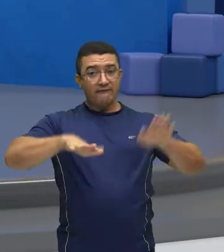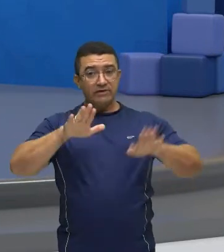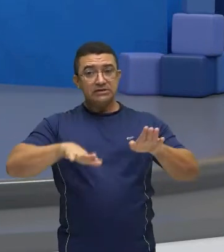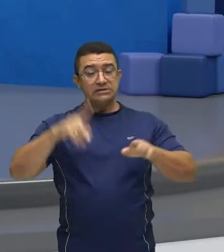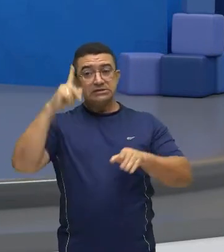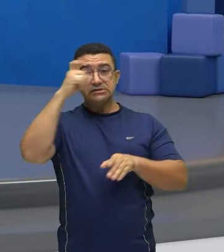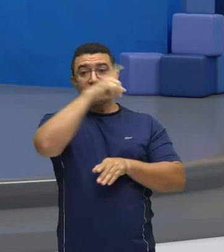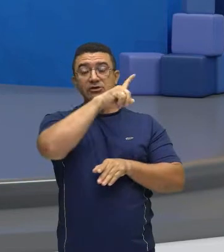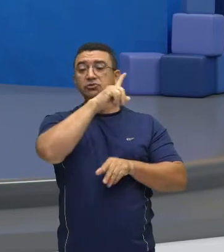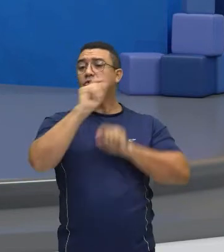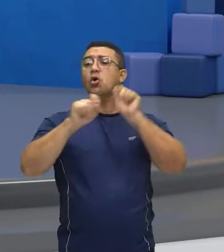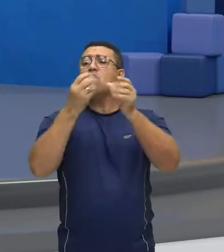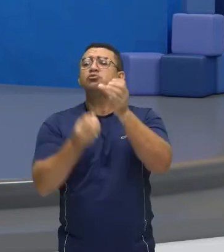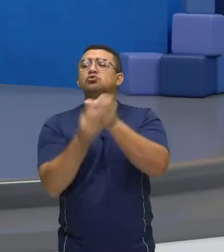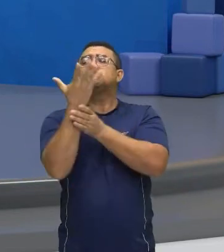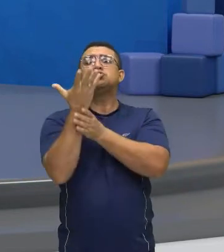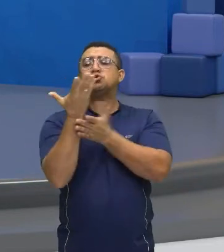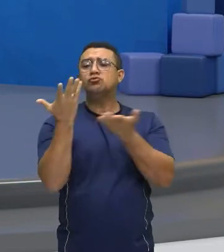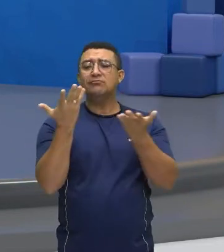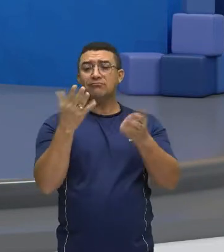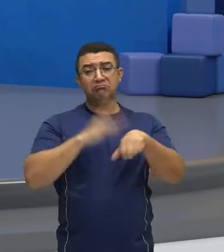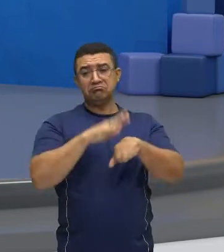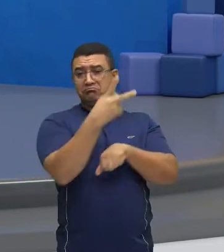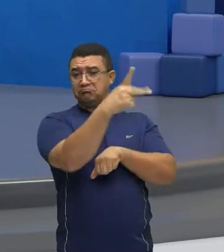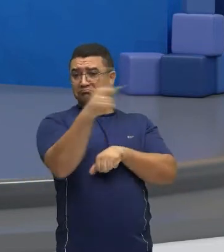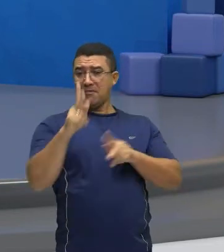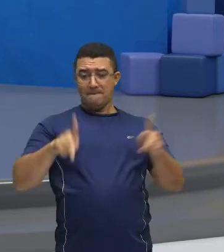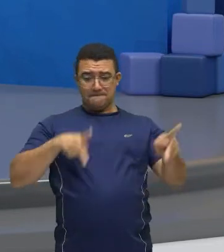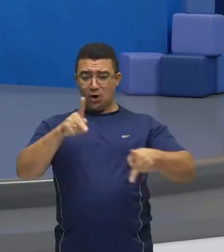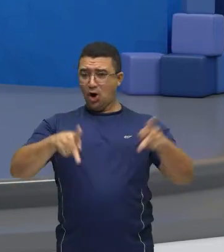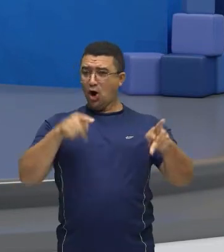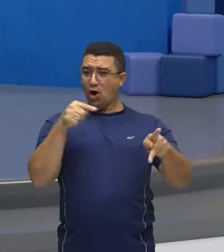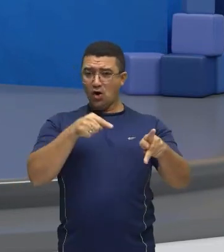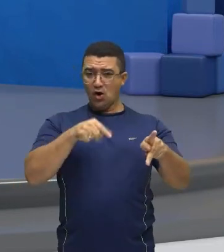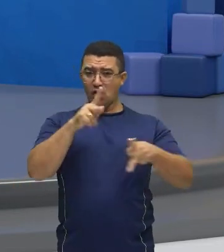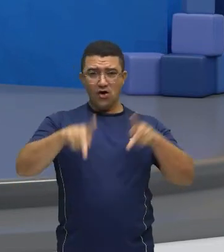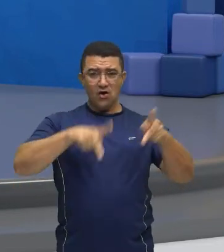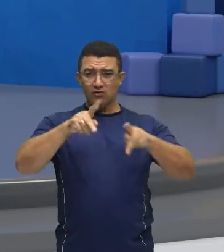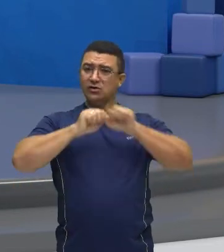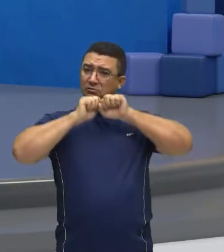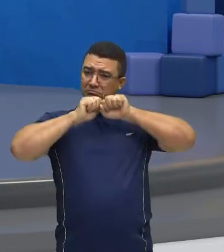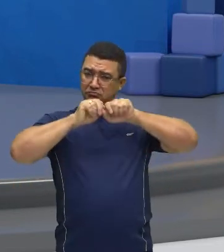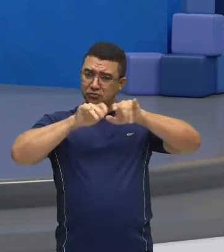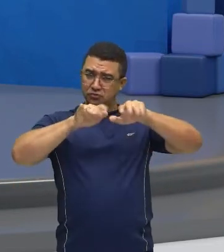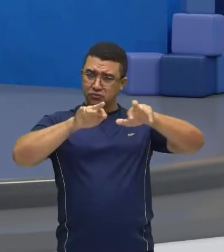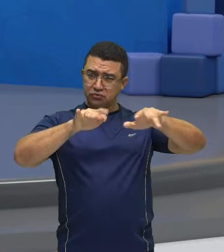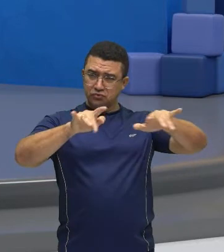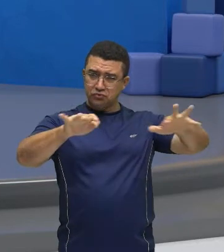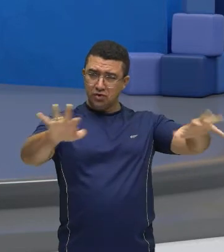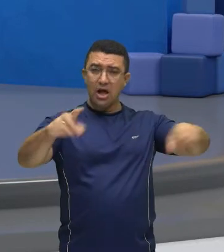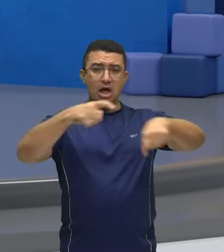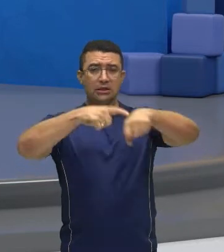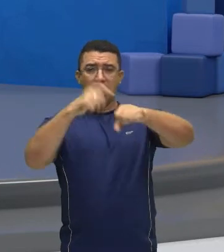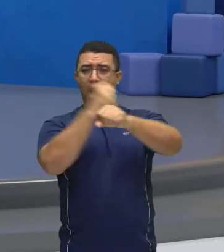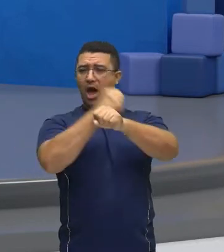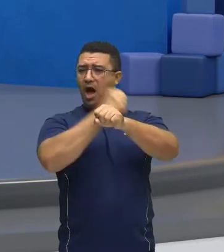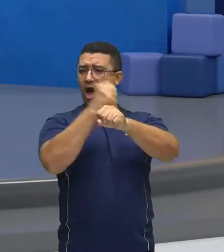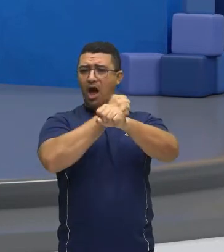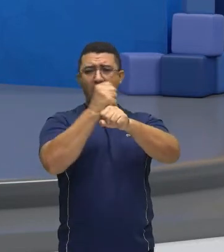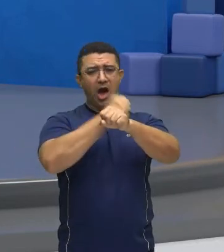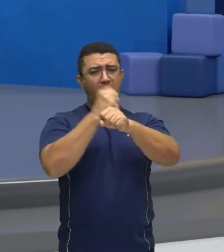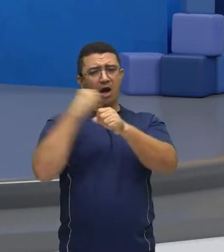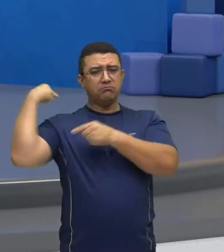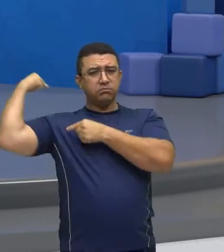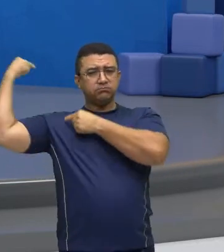eles surgiram, se popularizaram, como o nome diz, né? E eles são perpetuados ao longo do tempo, passados de geração